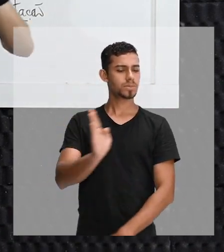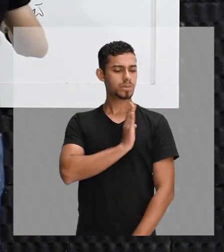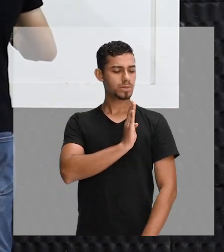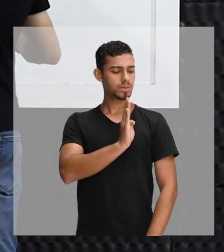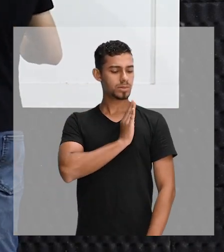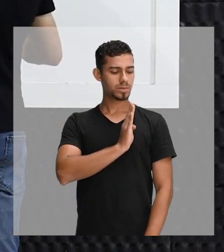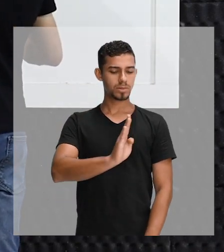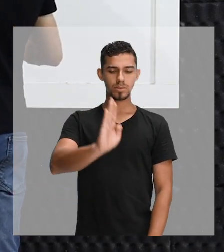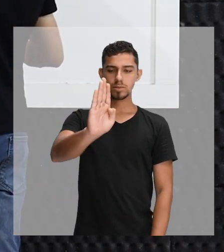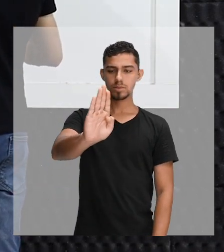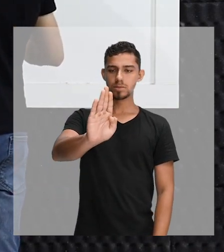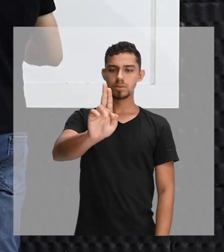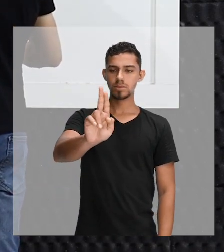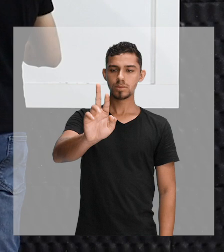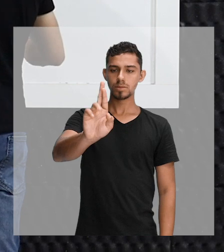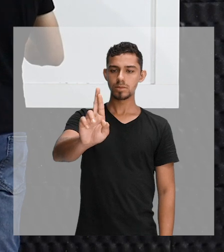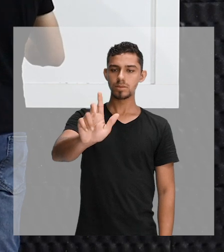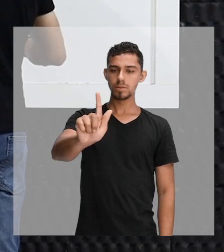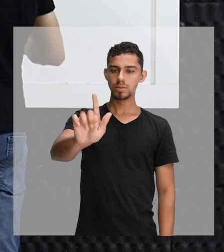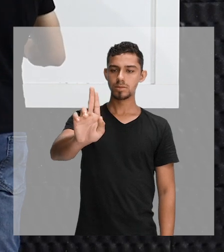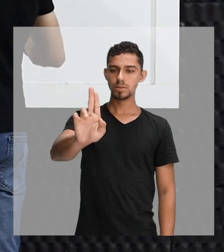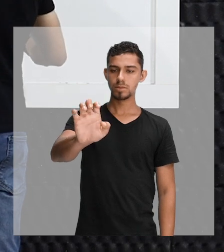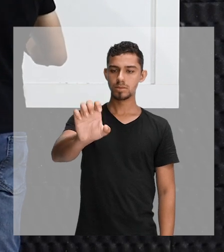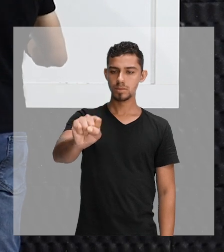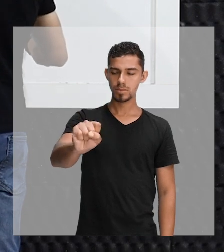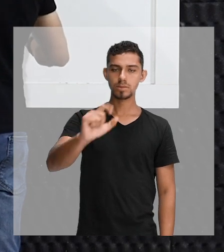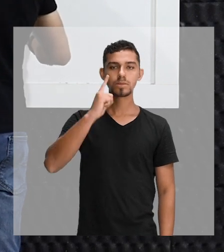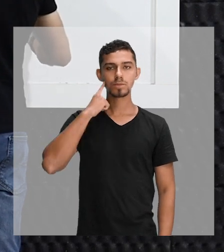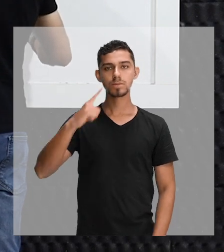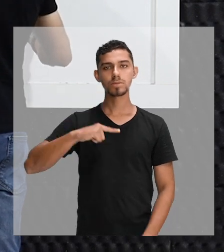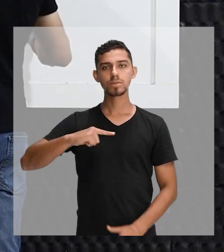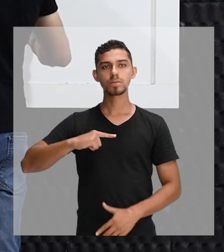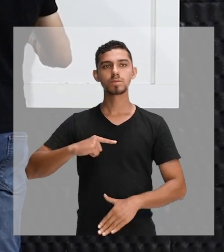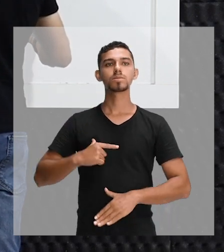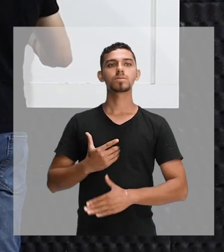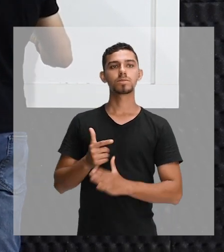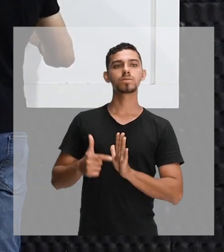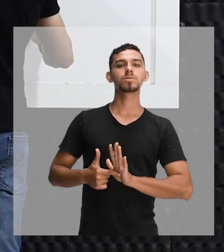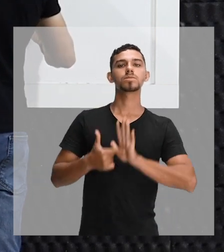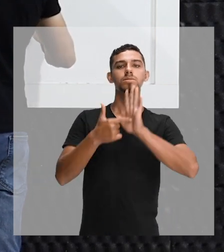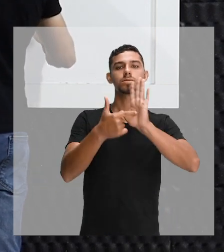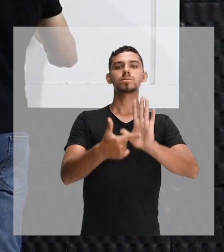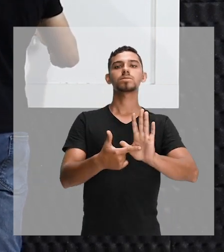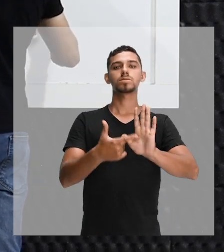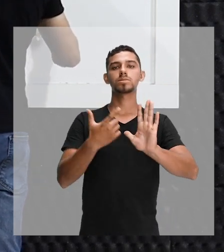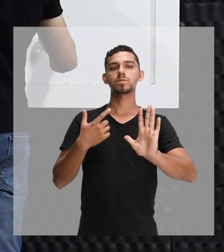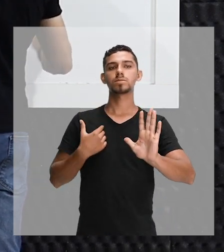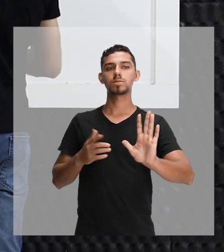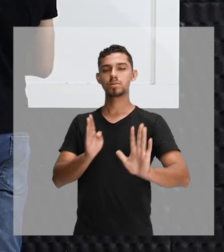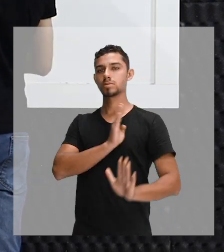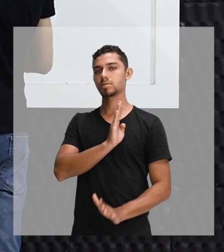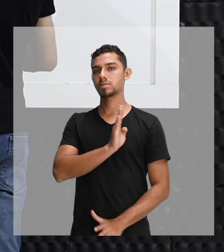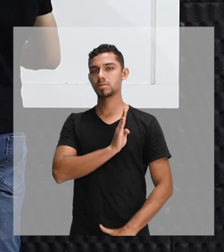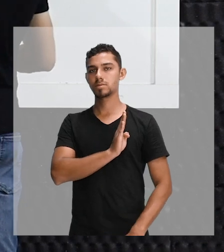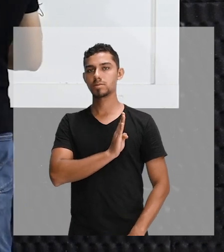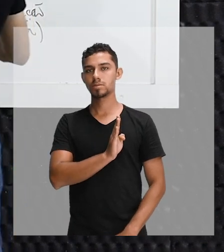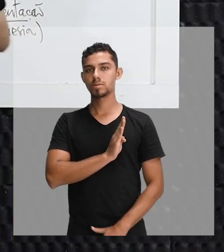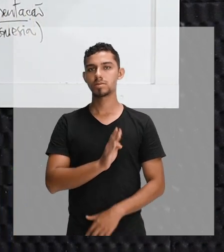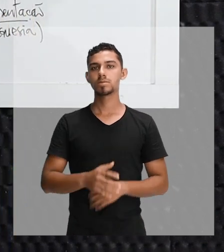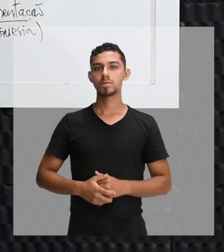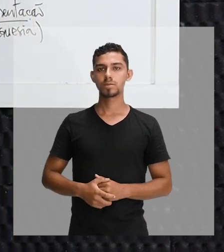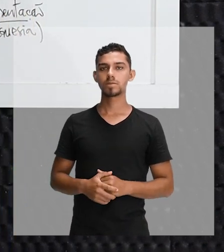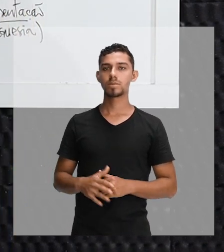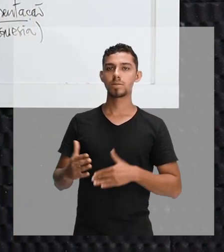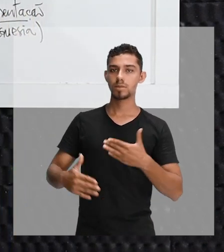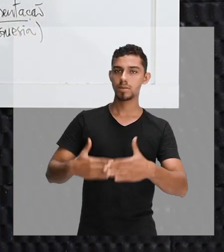né? Então aqui nós temos a burguesia associada a esta representatividade, a burguesia, ok? E